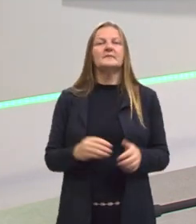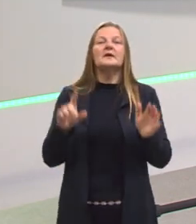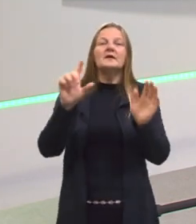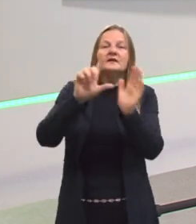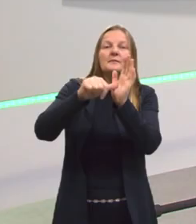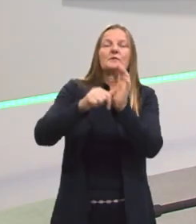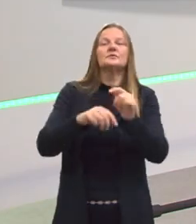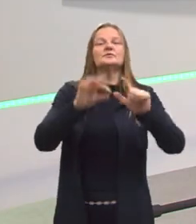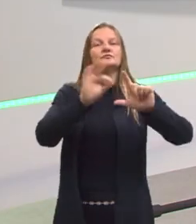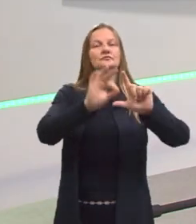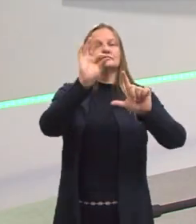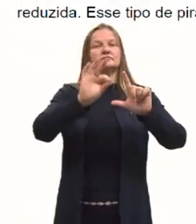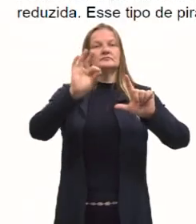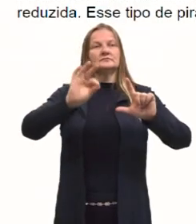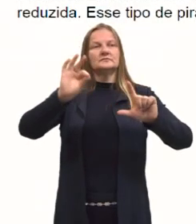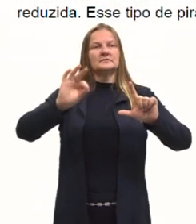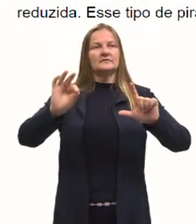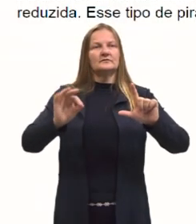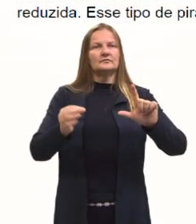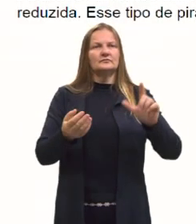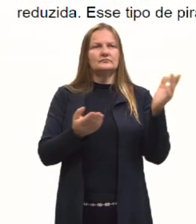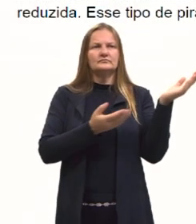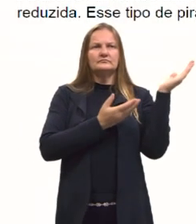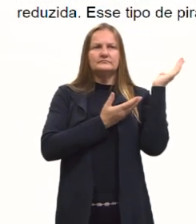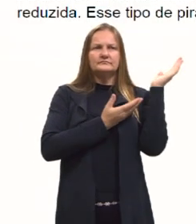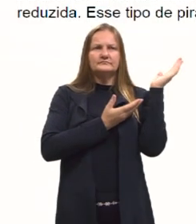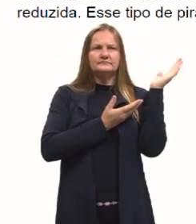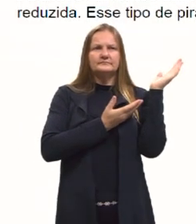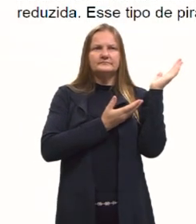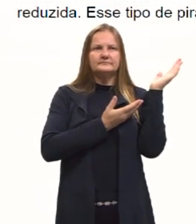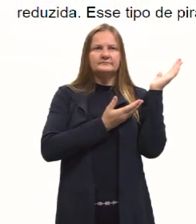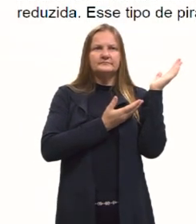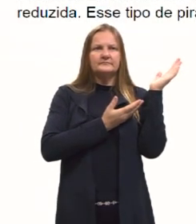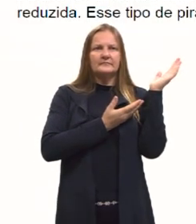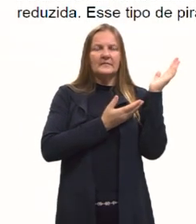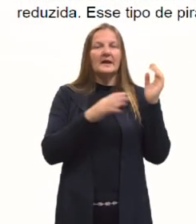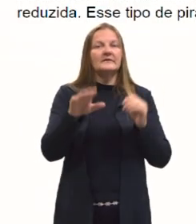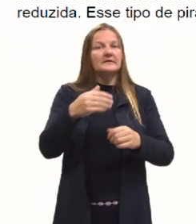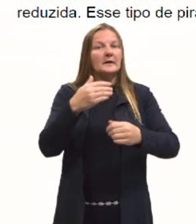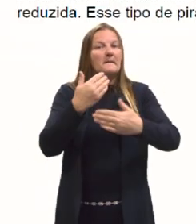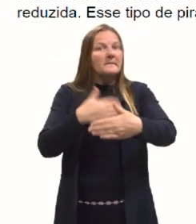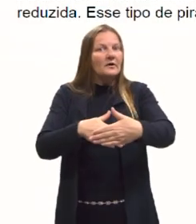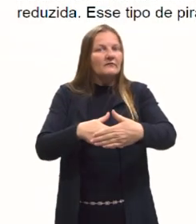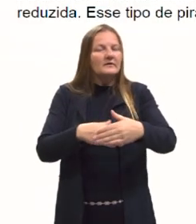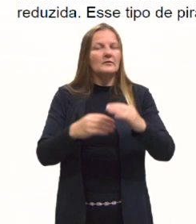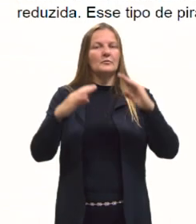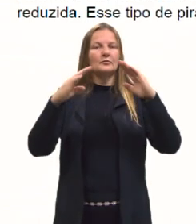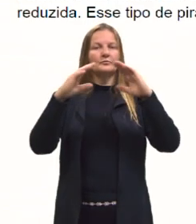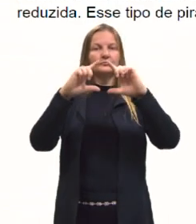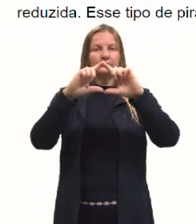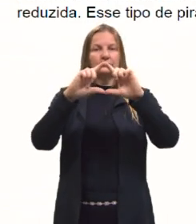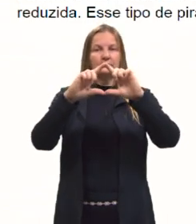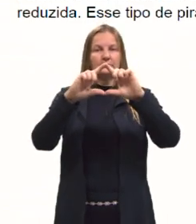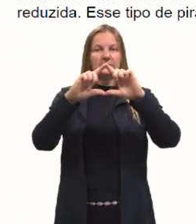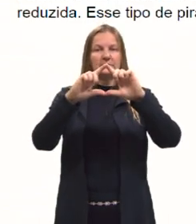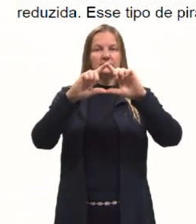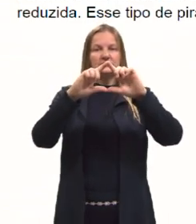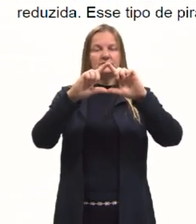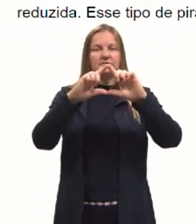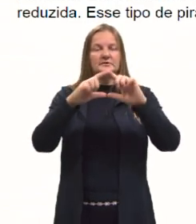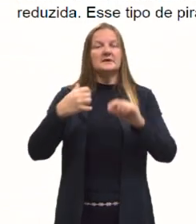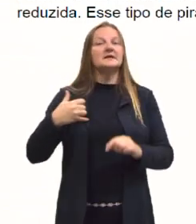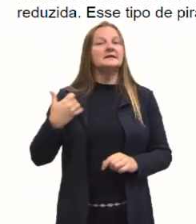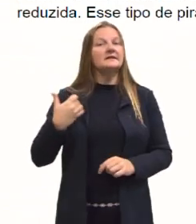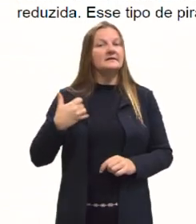Nós entramos num gráfico que a gente tem que muitas vezes aparece na tua provinha que é a pirâmide etária tá gurizada essa